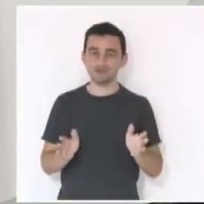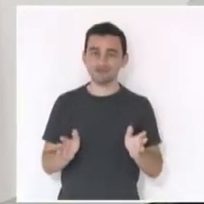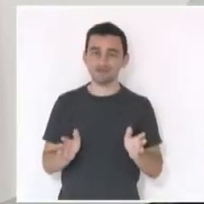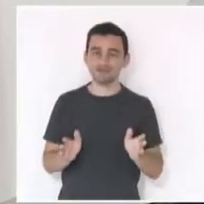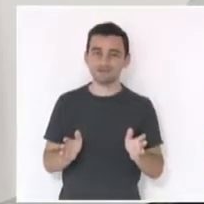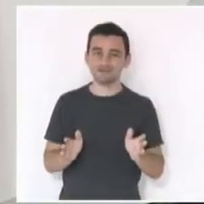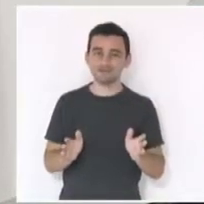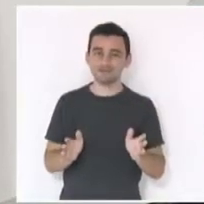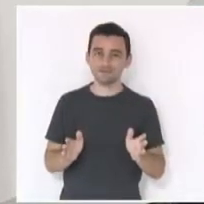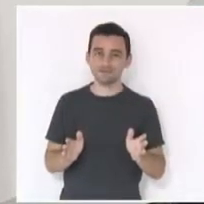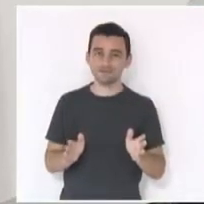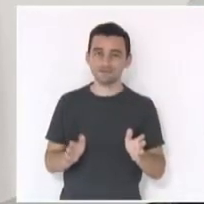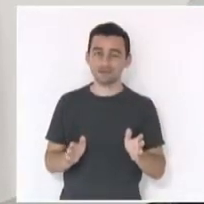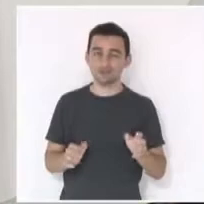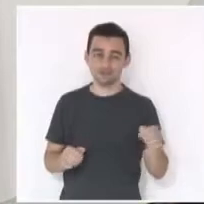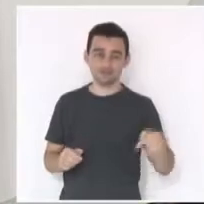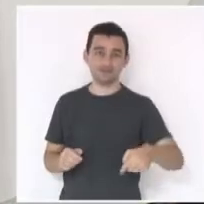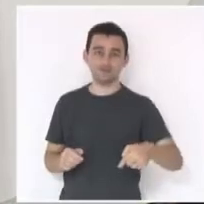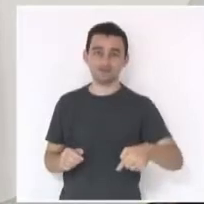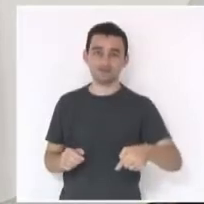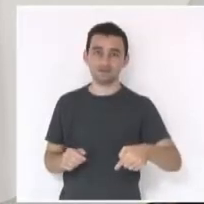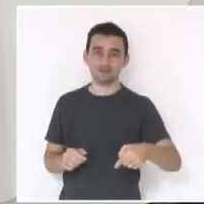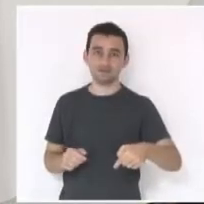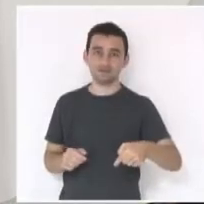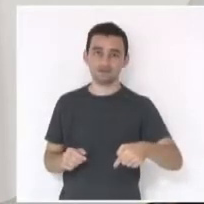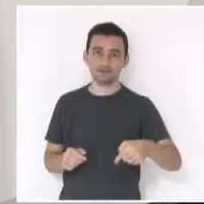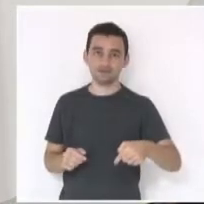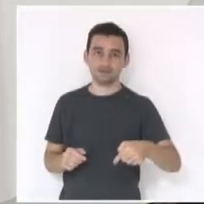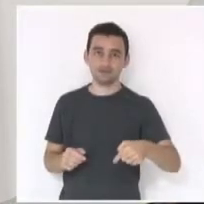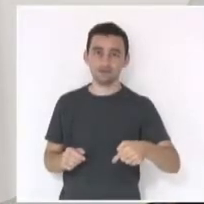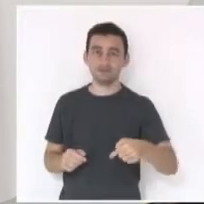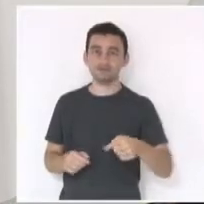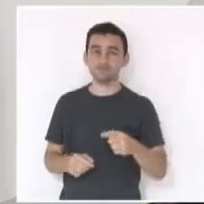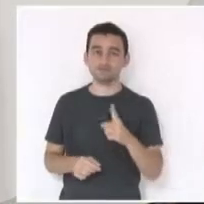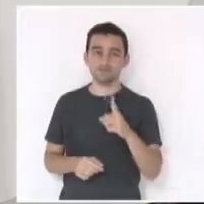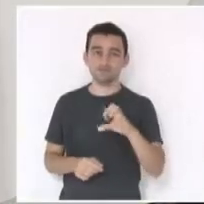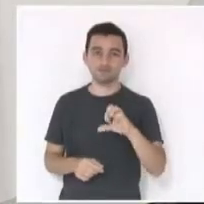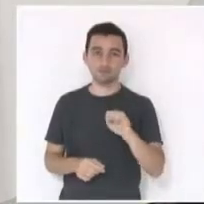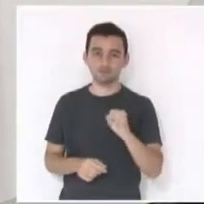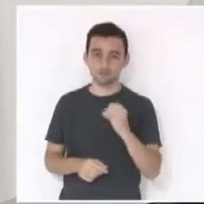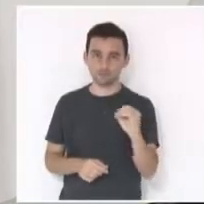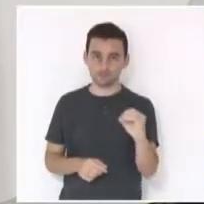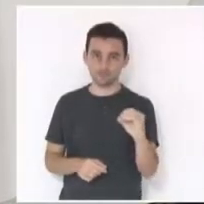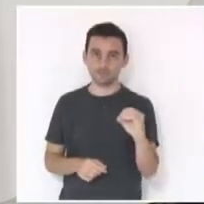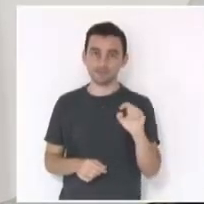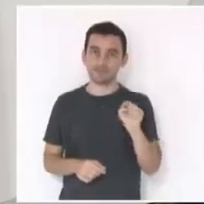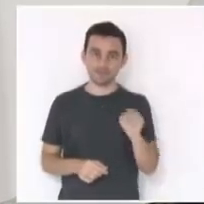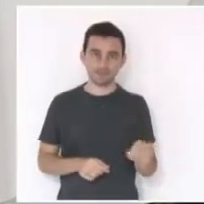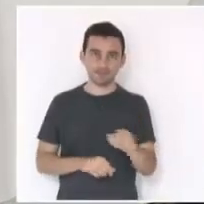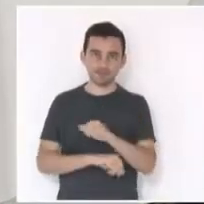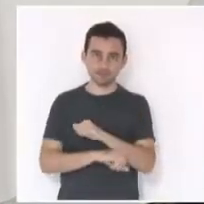na mesma década a década de 80 ele fez essa manifestação e 82